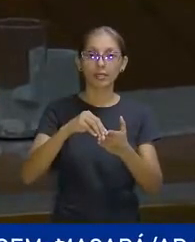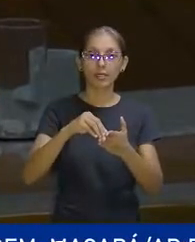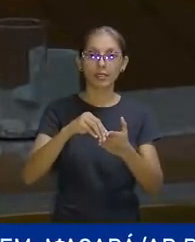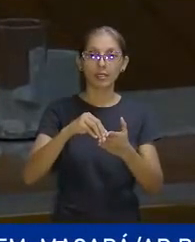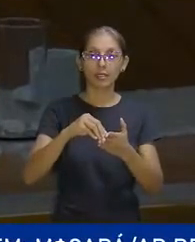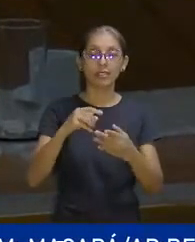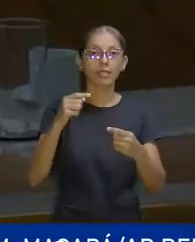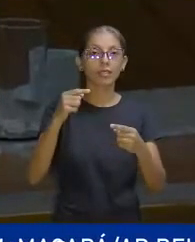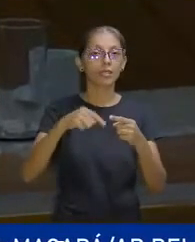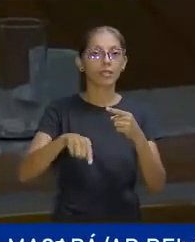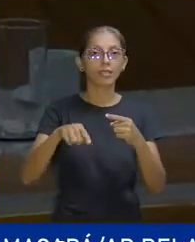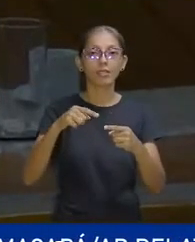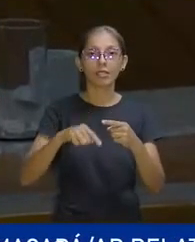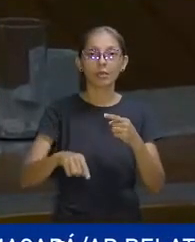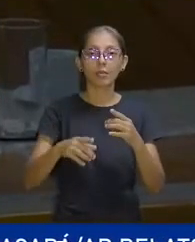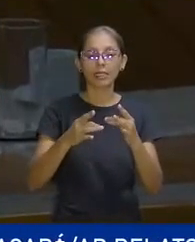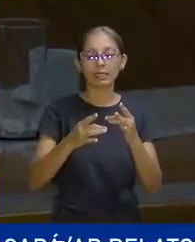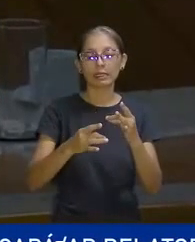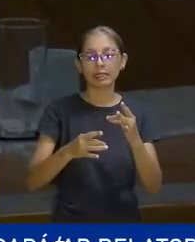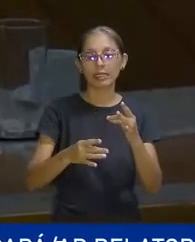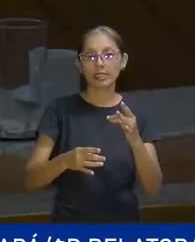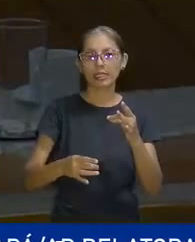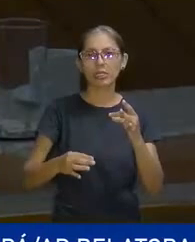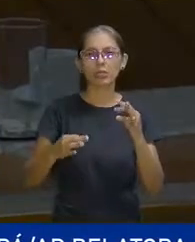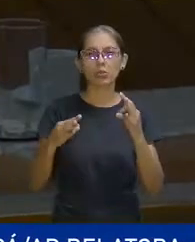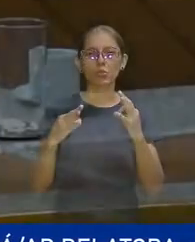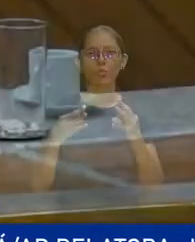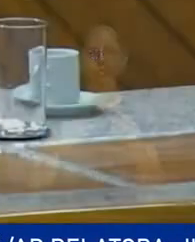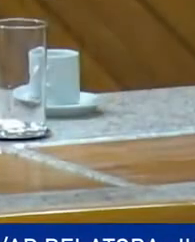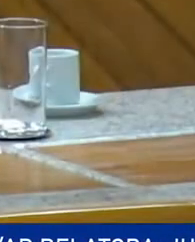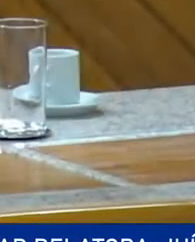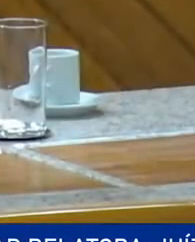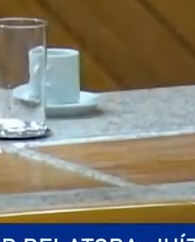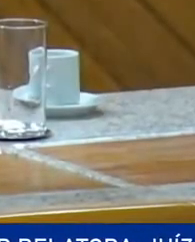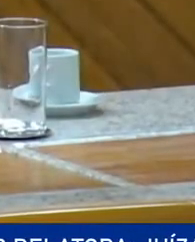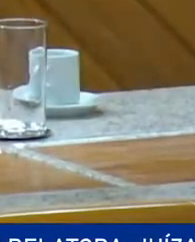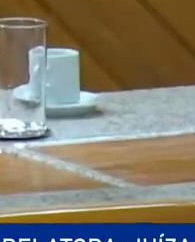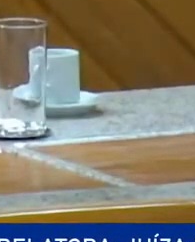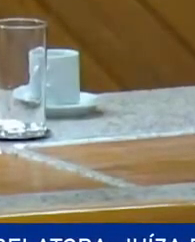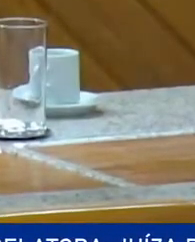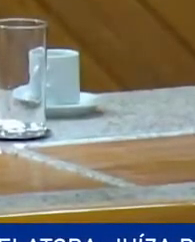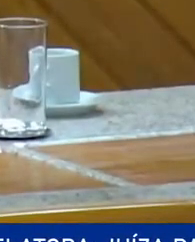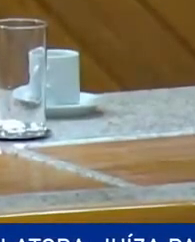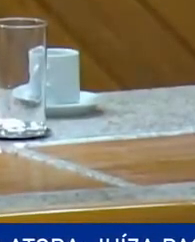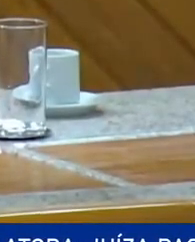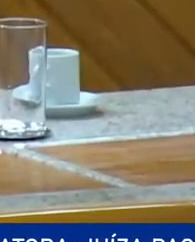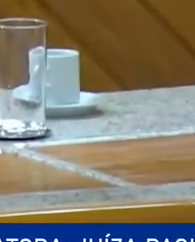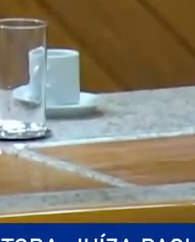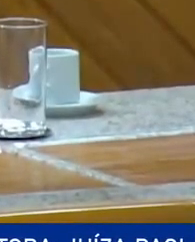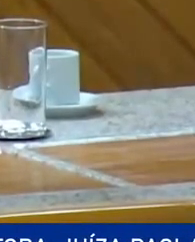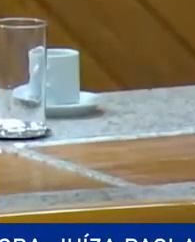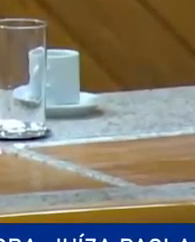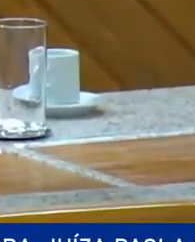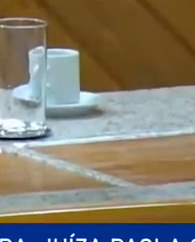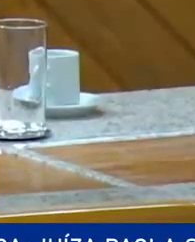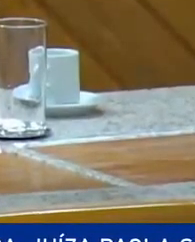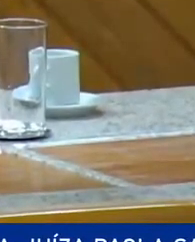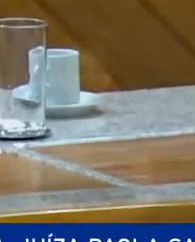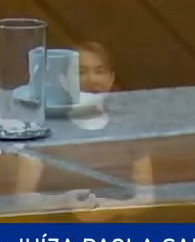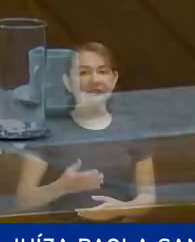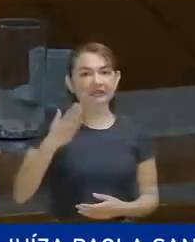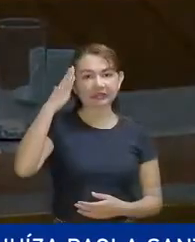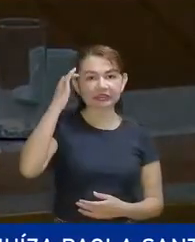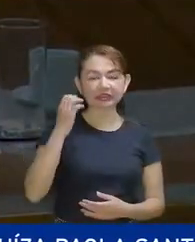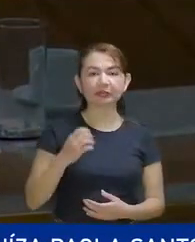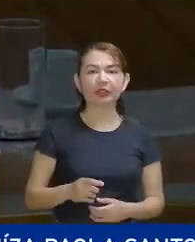descrevem detalhadamente as atividades que o prestador deveria realizar, identificando o local de